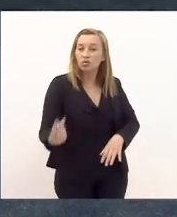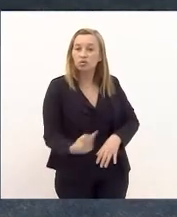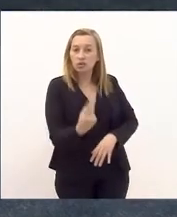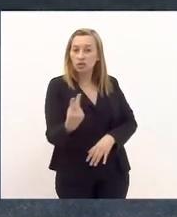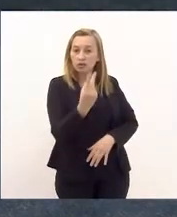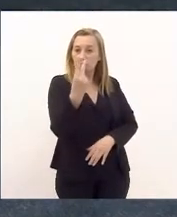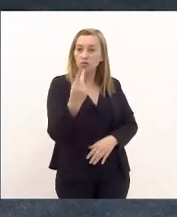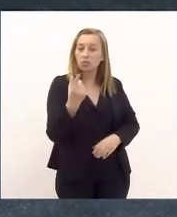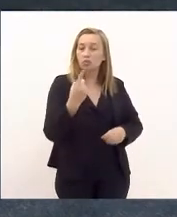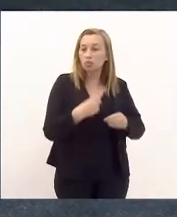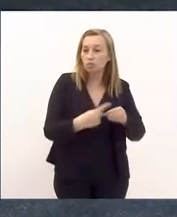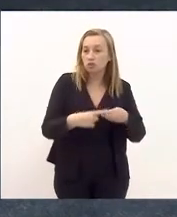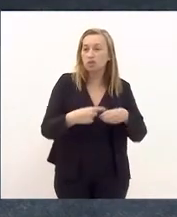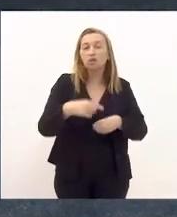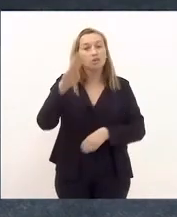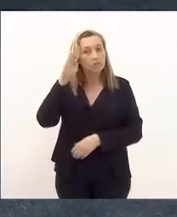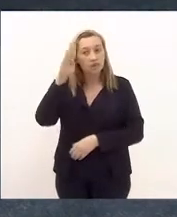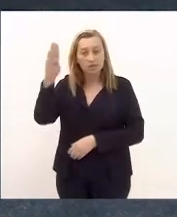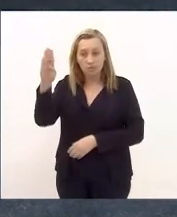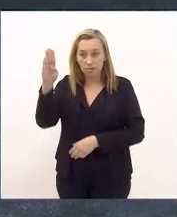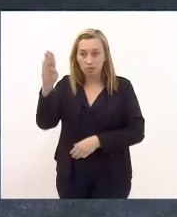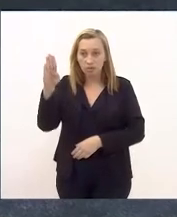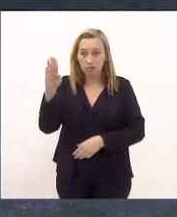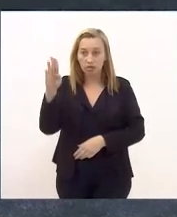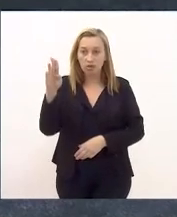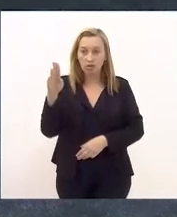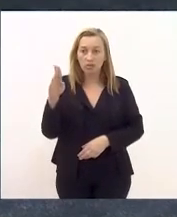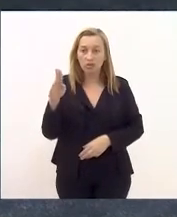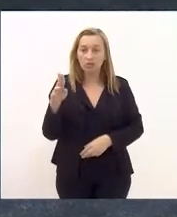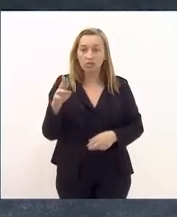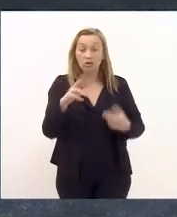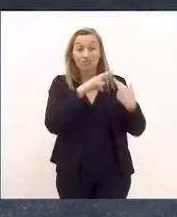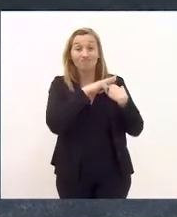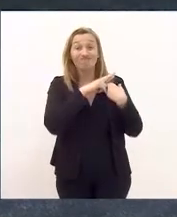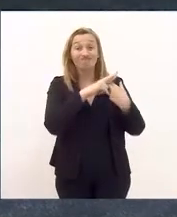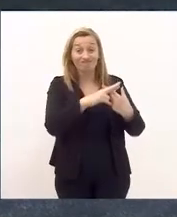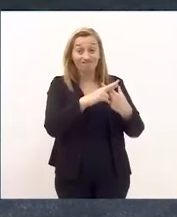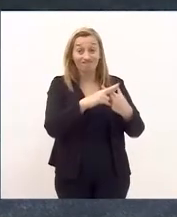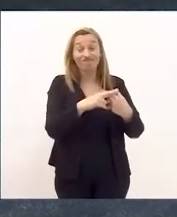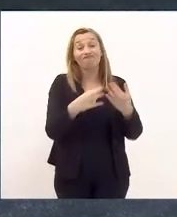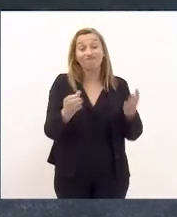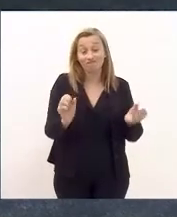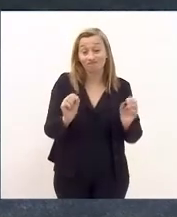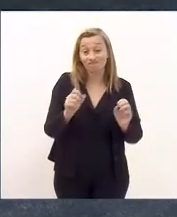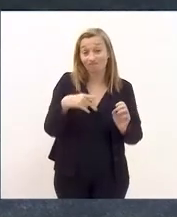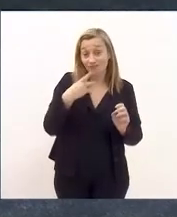o município, principalmente por ser responsável, vamos dizer assim,